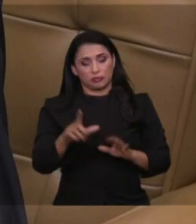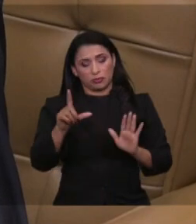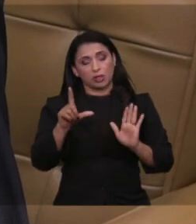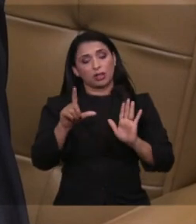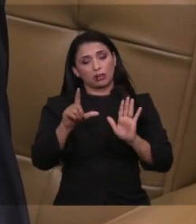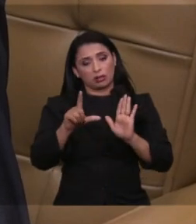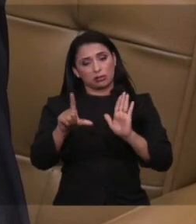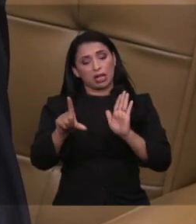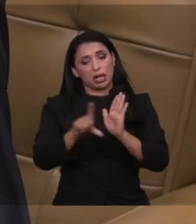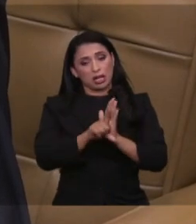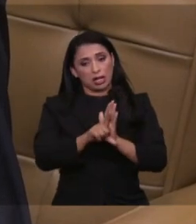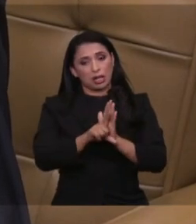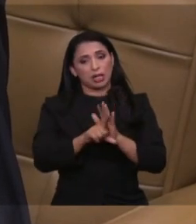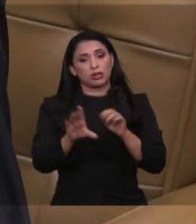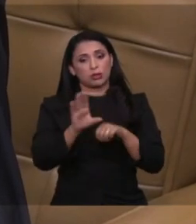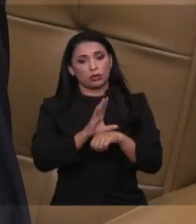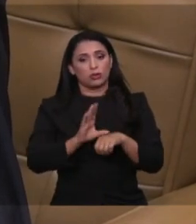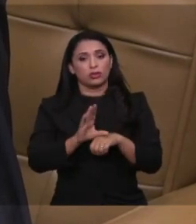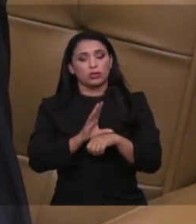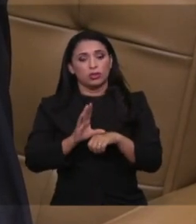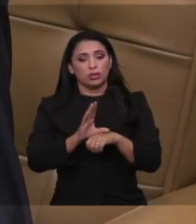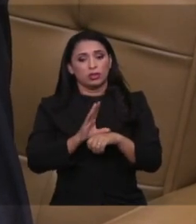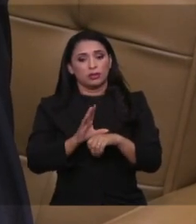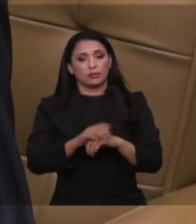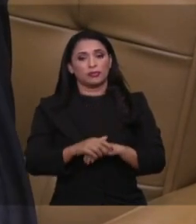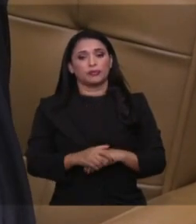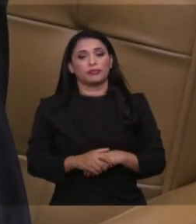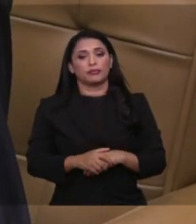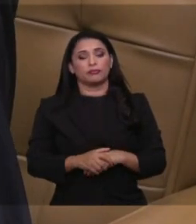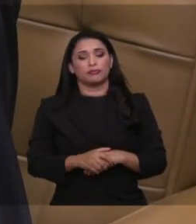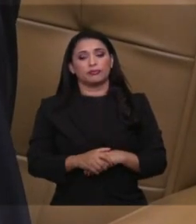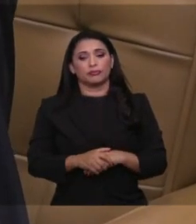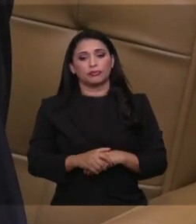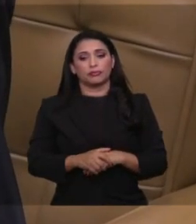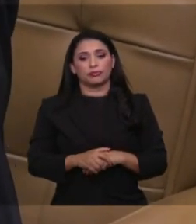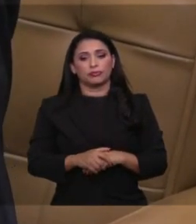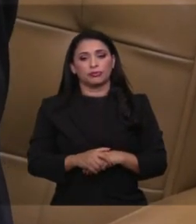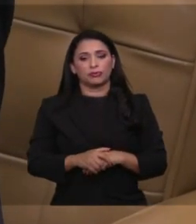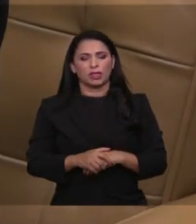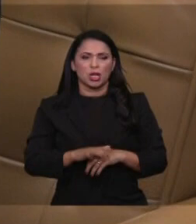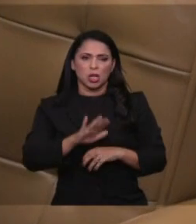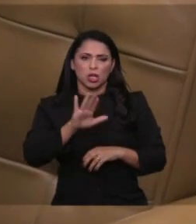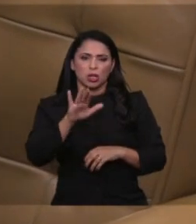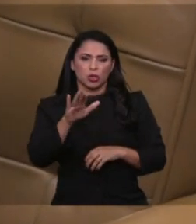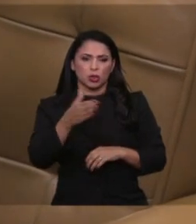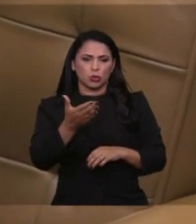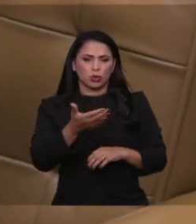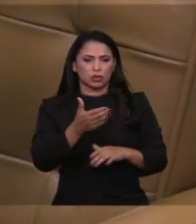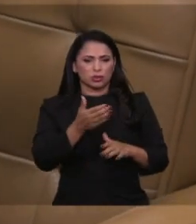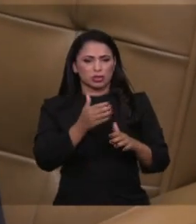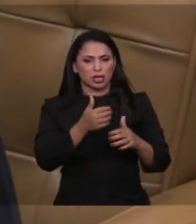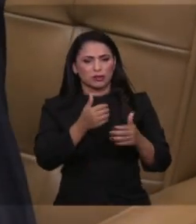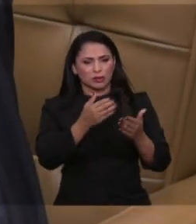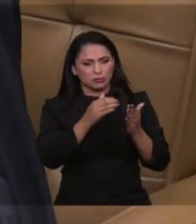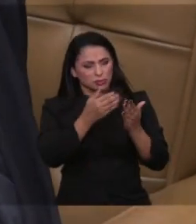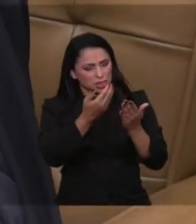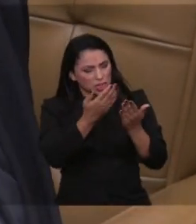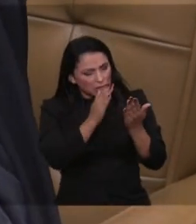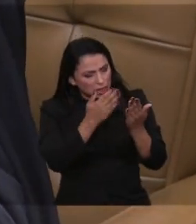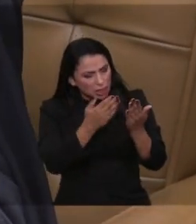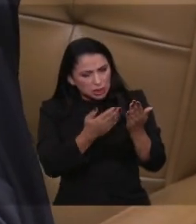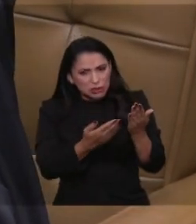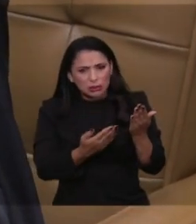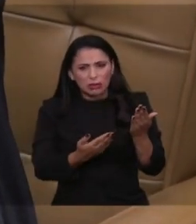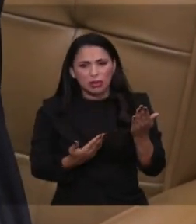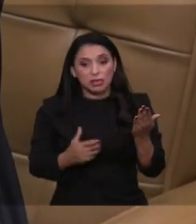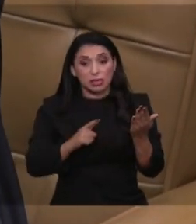legislador constituinte. E eu até, quando me debruçava sobre essa temática,